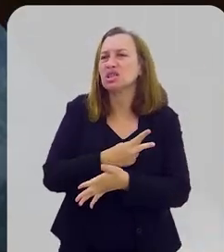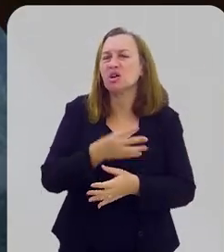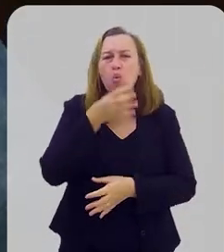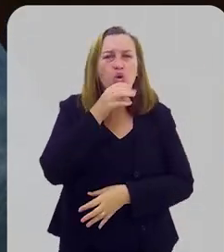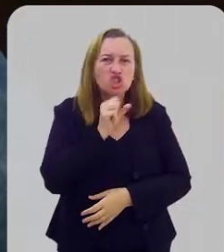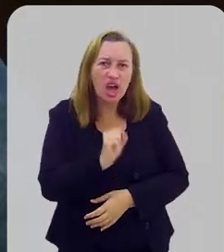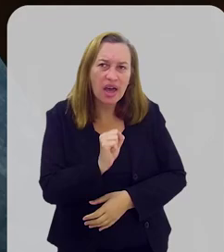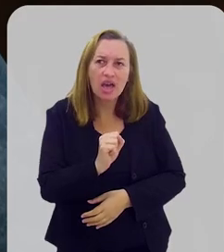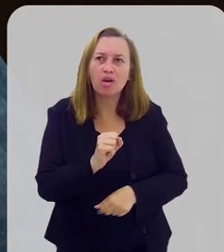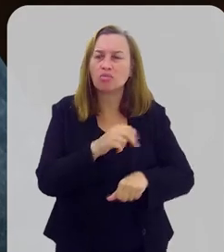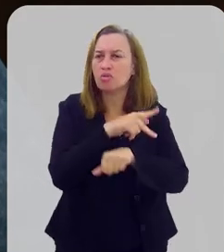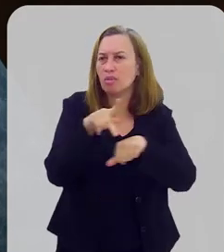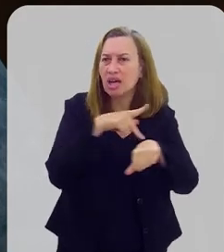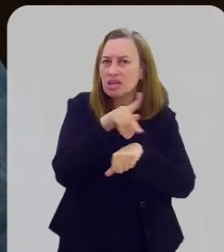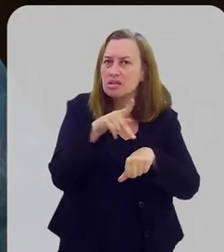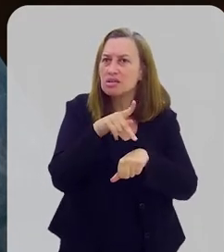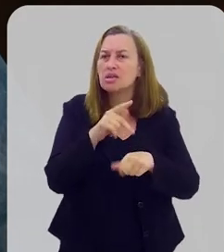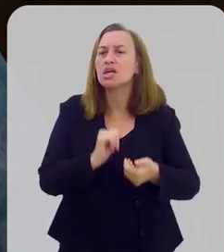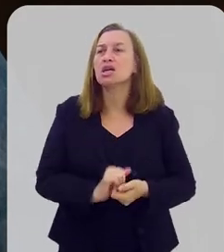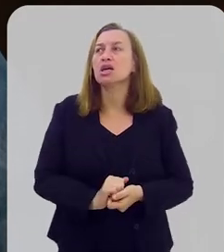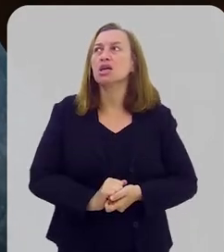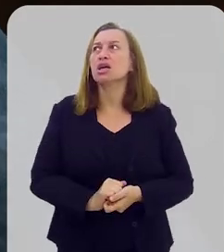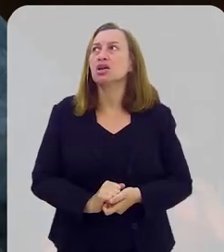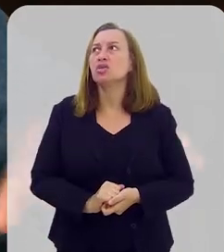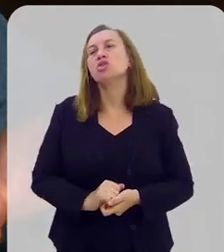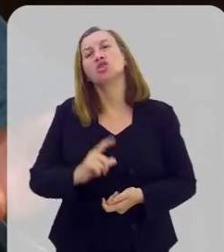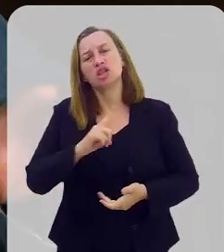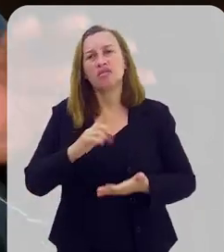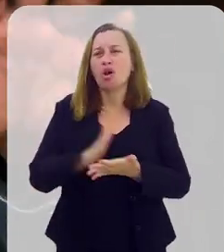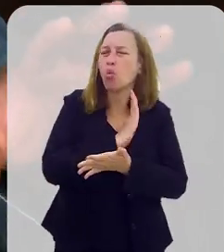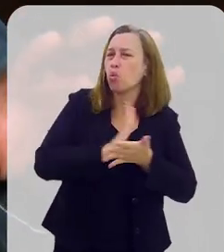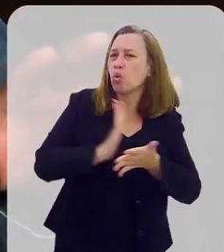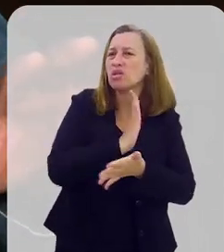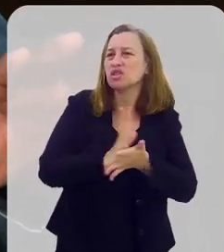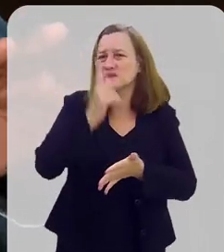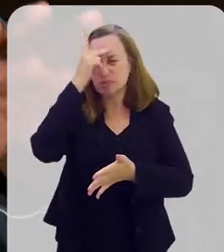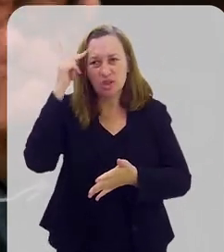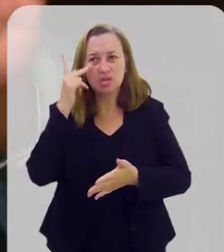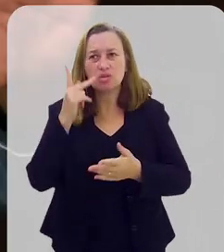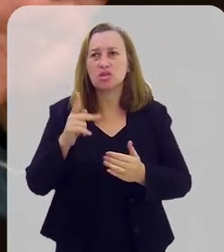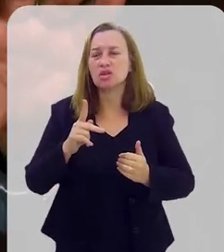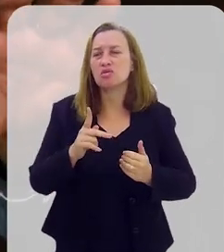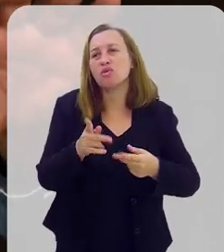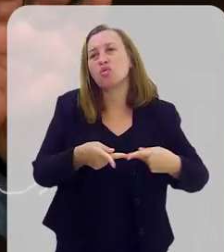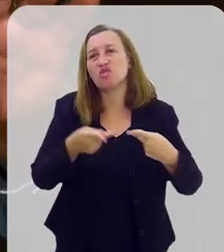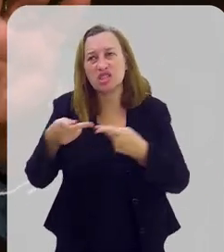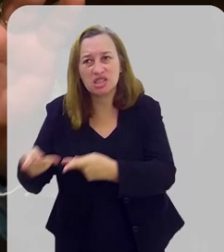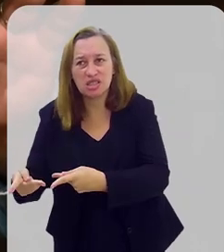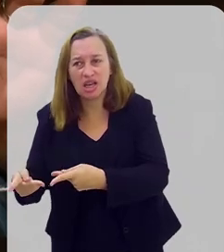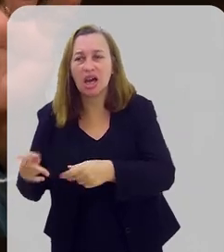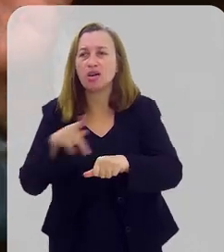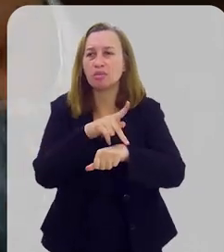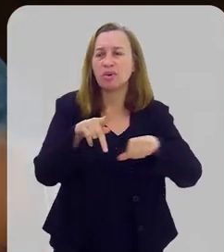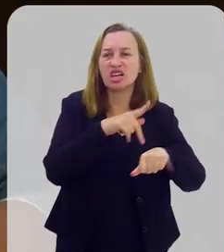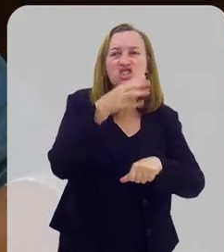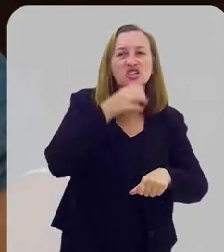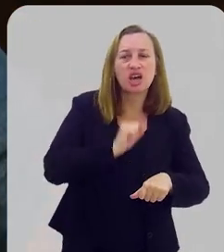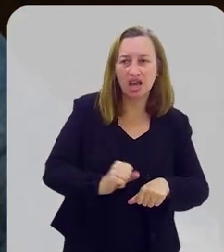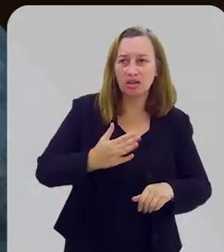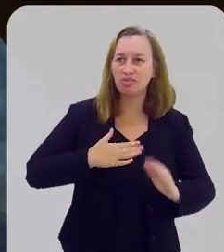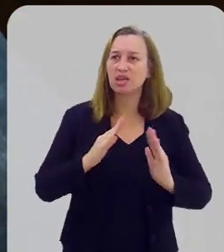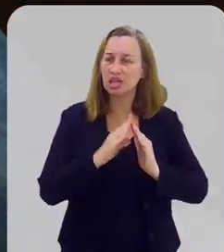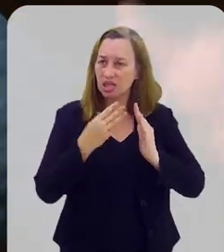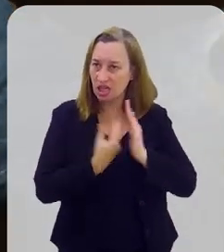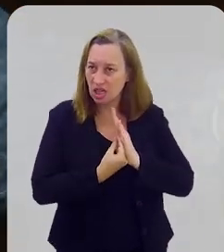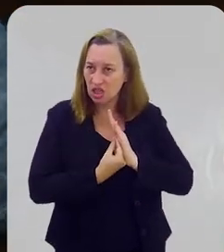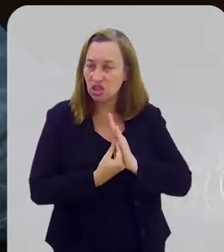rolando em Israel eh eu tive teve algumas pessoas que foram na Caravana de Israel que eram da minha igreja